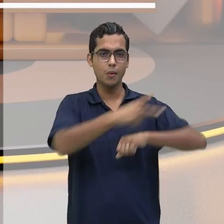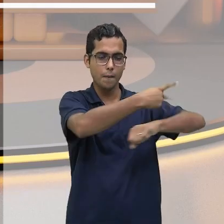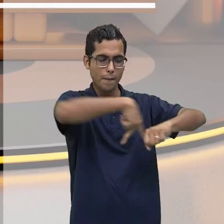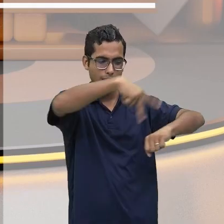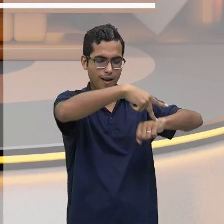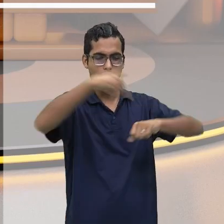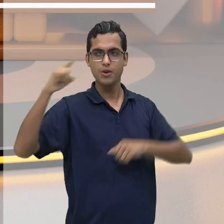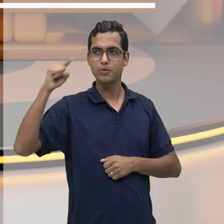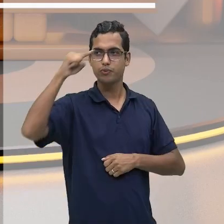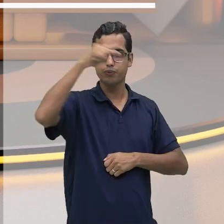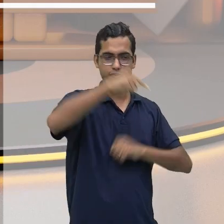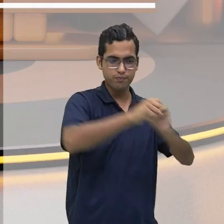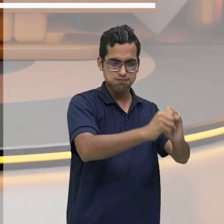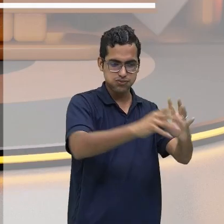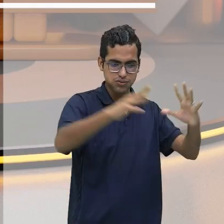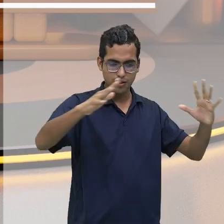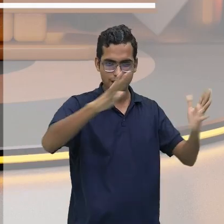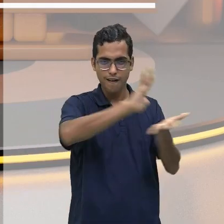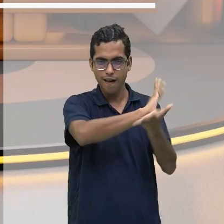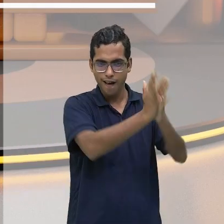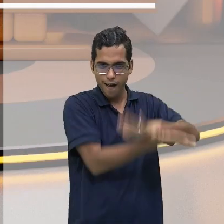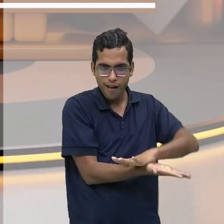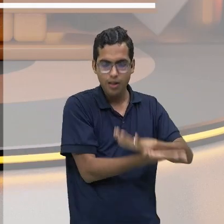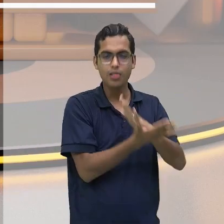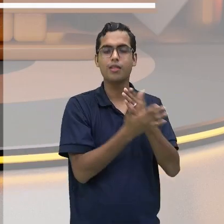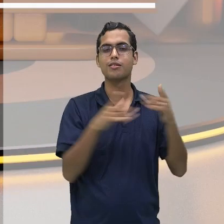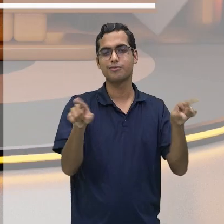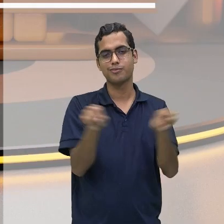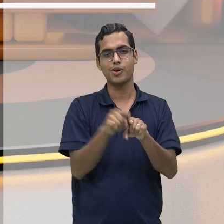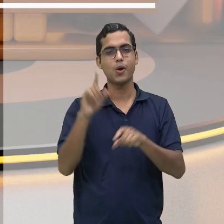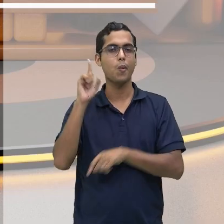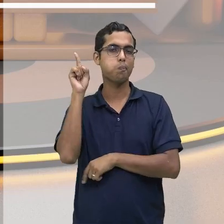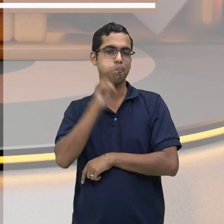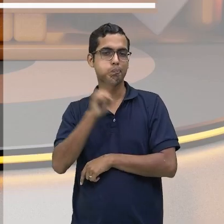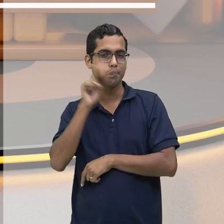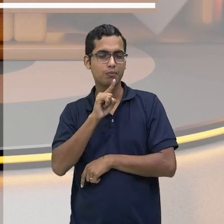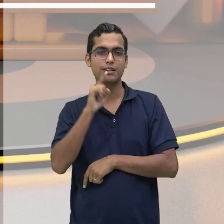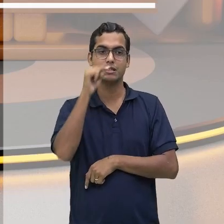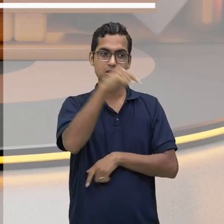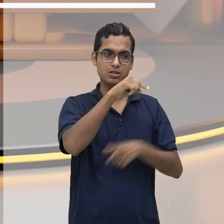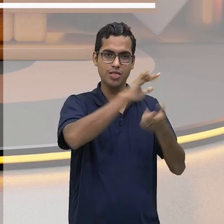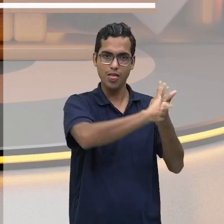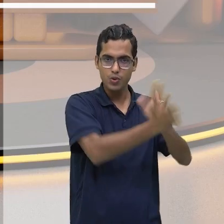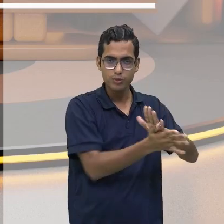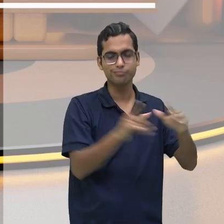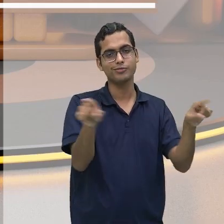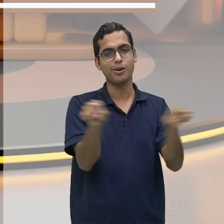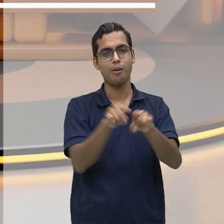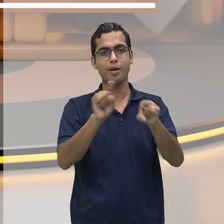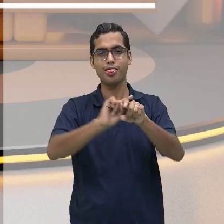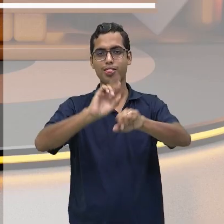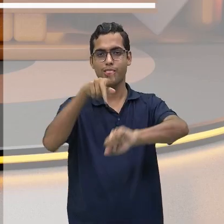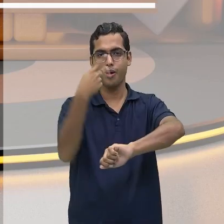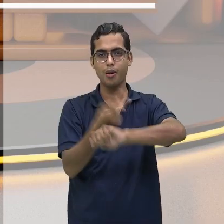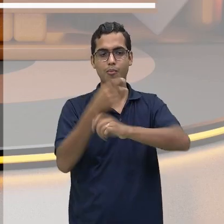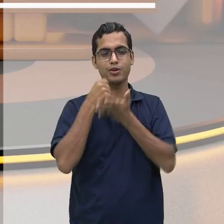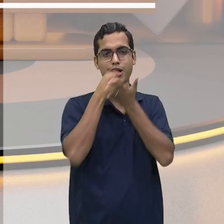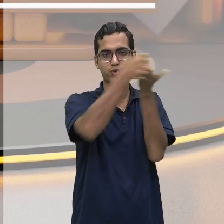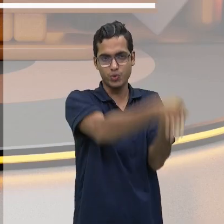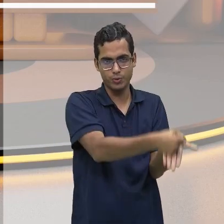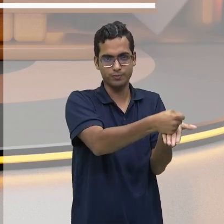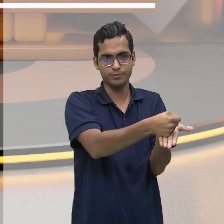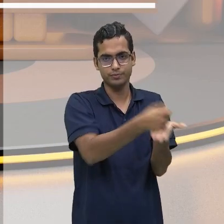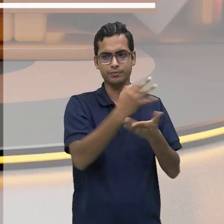que ajudou o Japão a se reerguer, no caso dos Estados Unidos da América. Então, esses 2 países, tanto os Estados